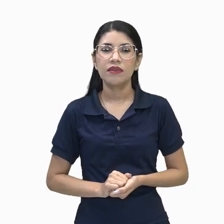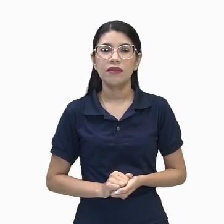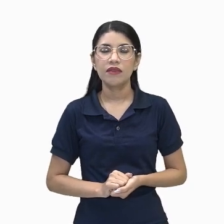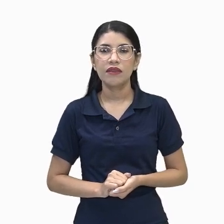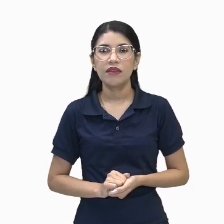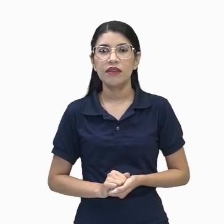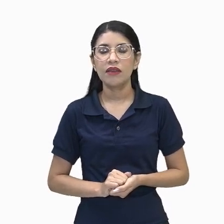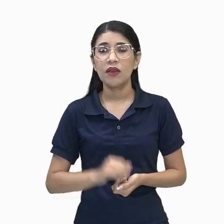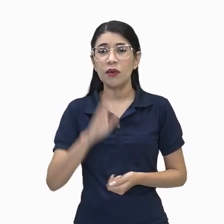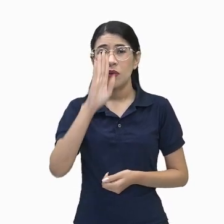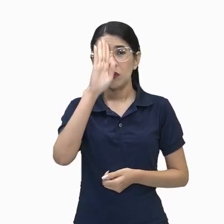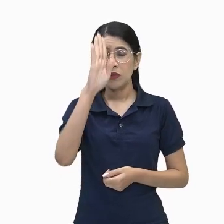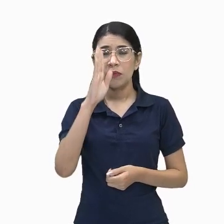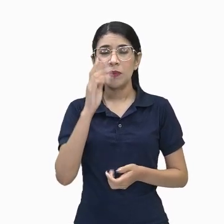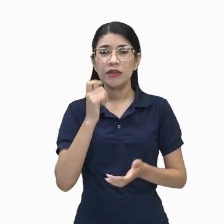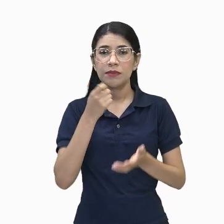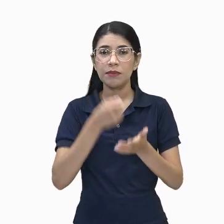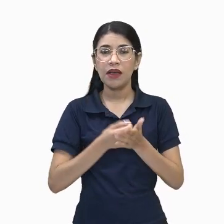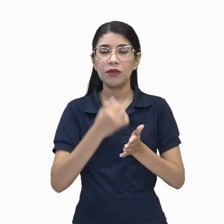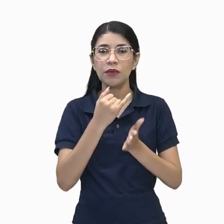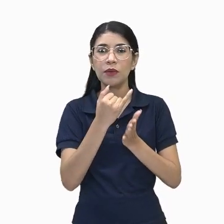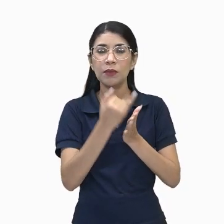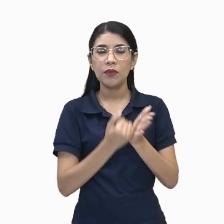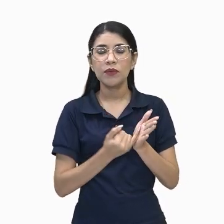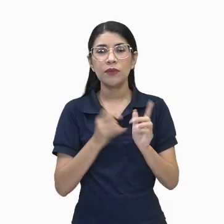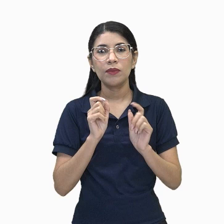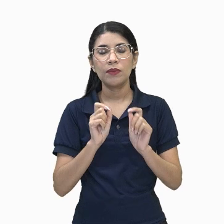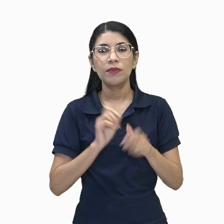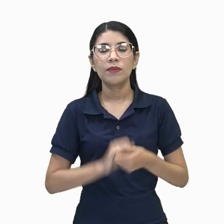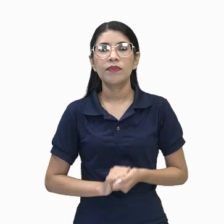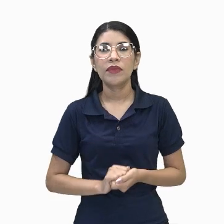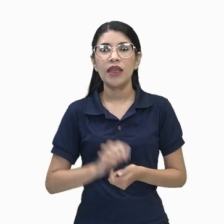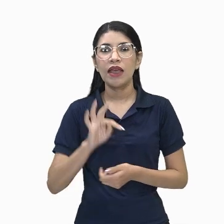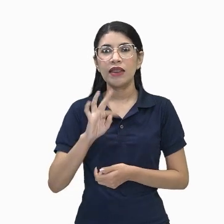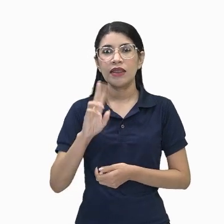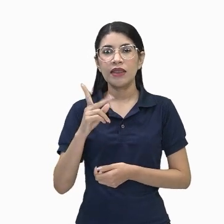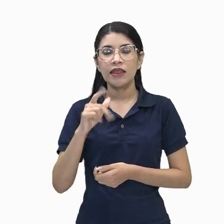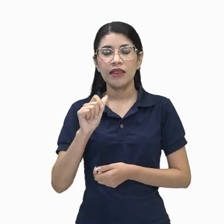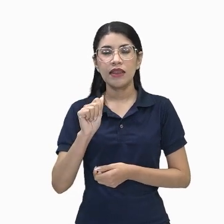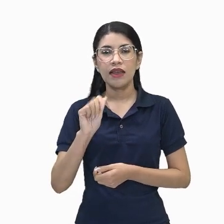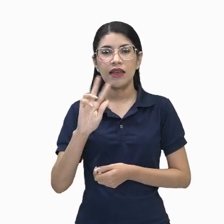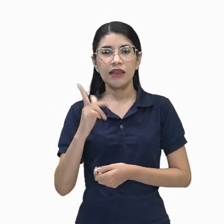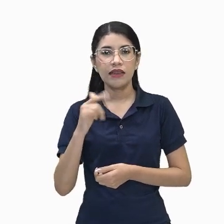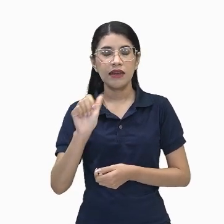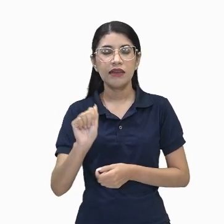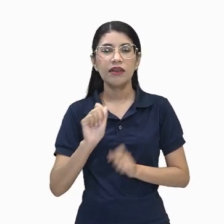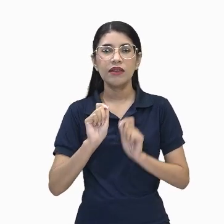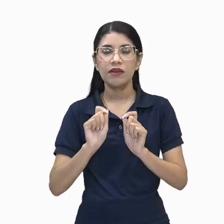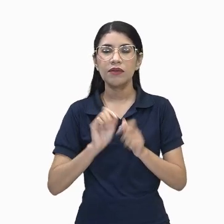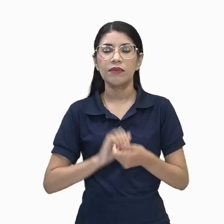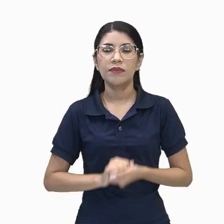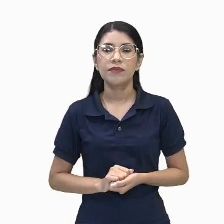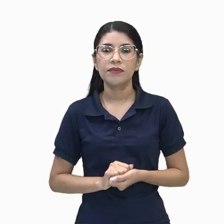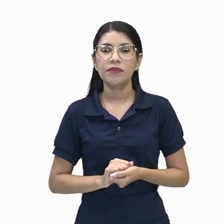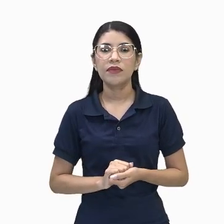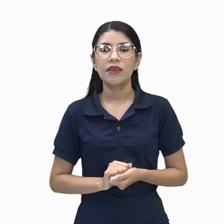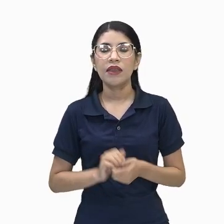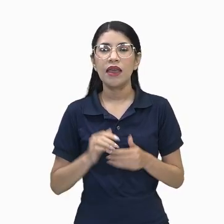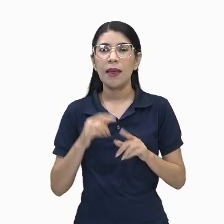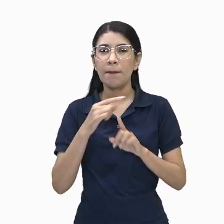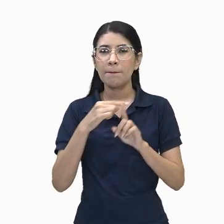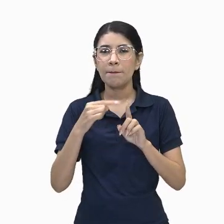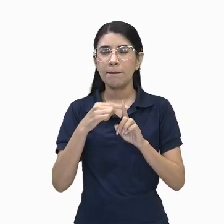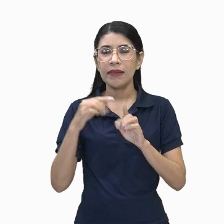Os principais tributos pagos pelos servos eram a talha, correspondia em geral a mais da metade